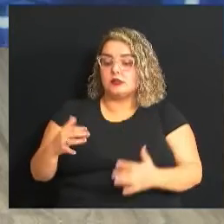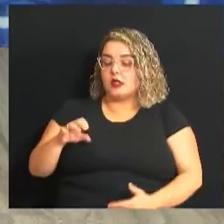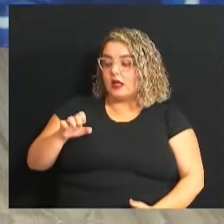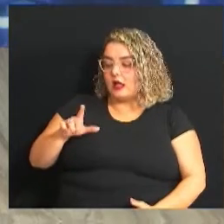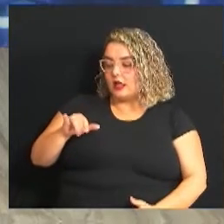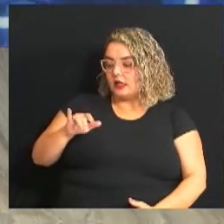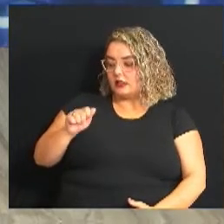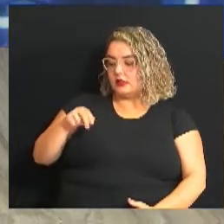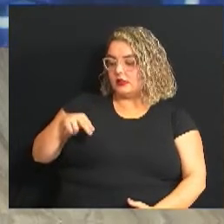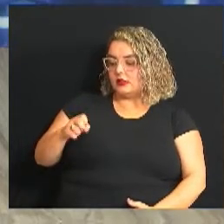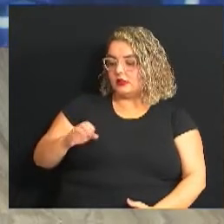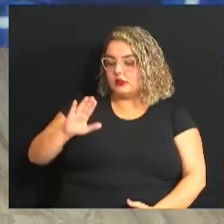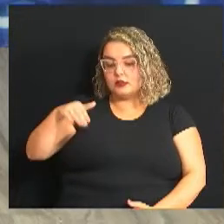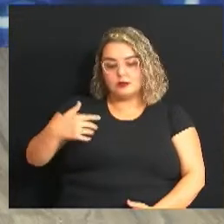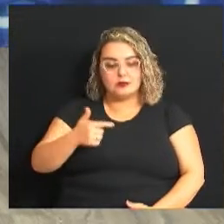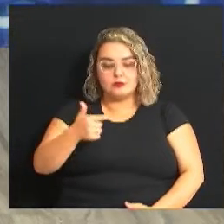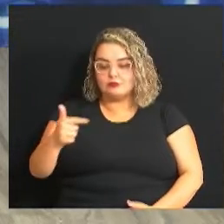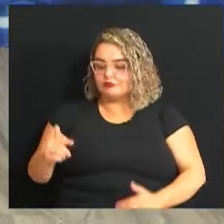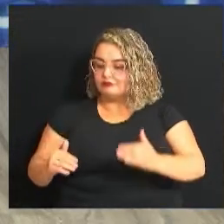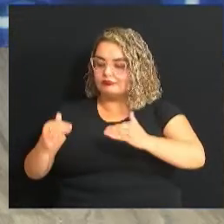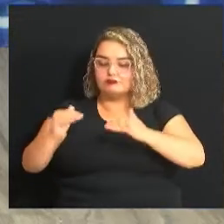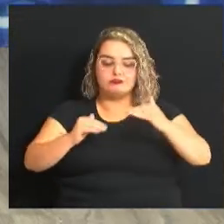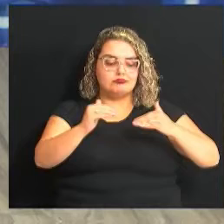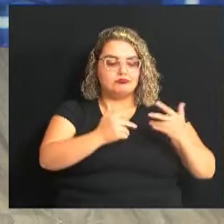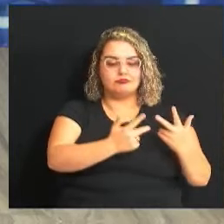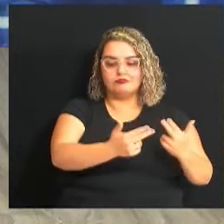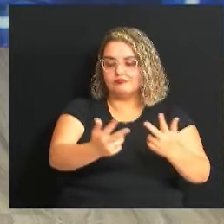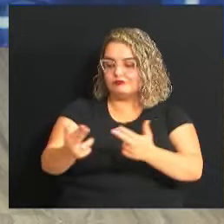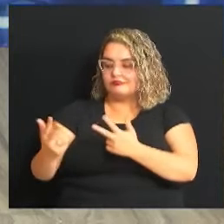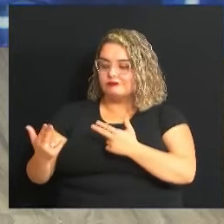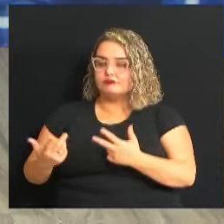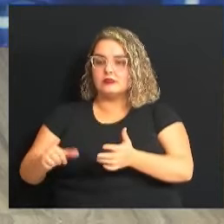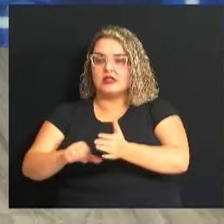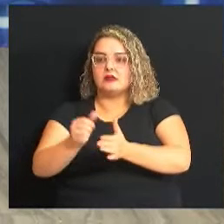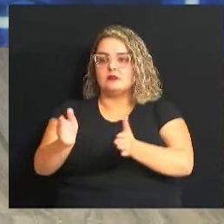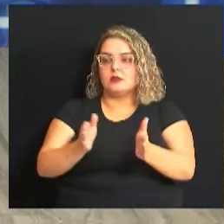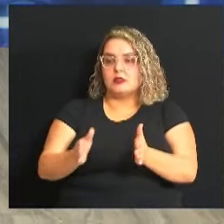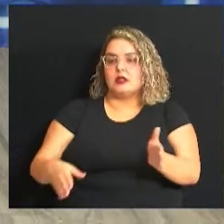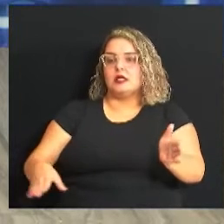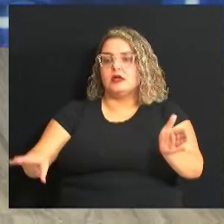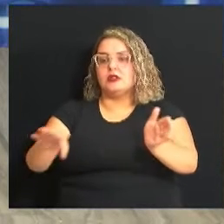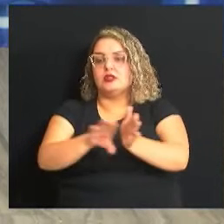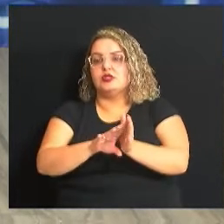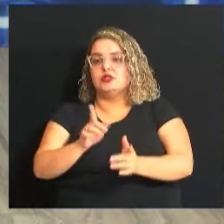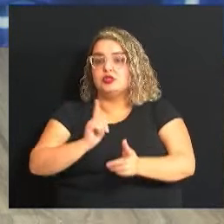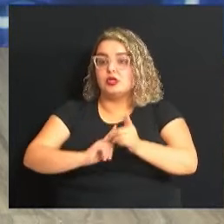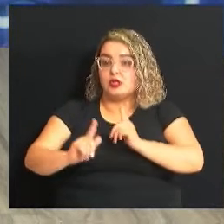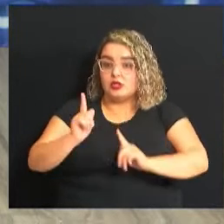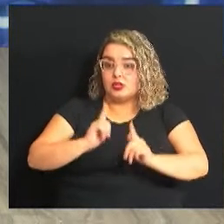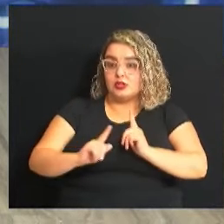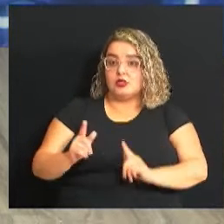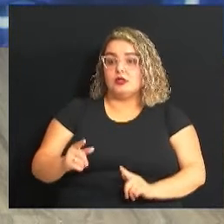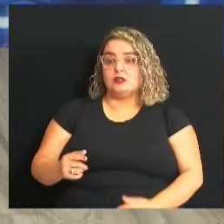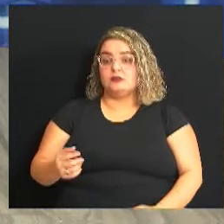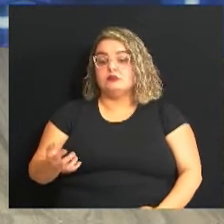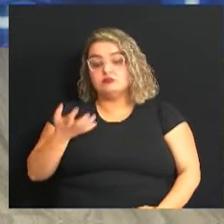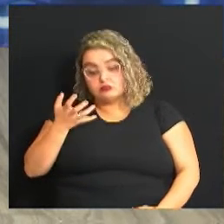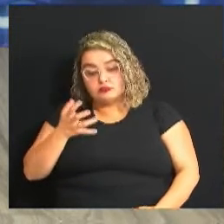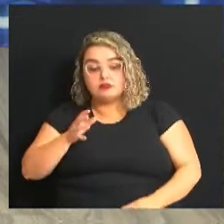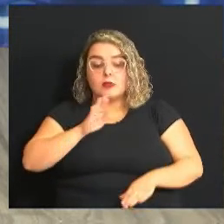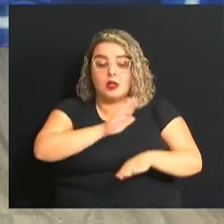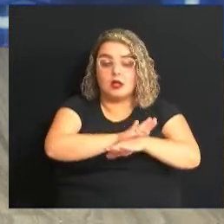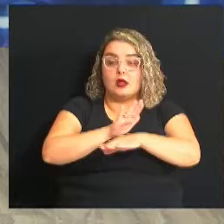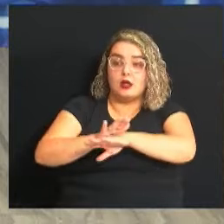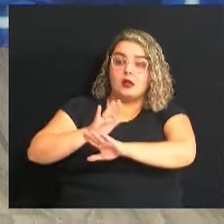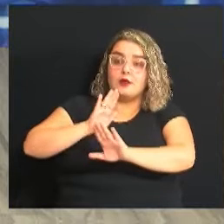não existe essa sinergia, né, num primeiro momento, e aí de repente chega uma gestão interessada em atuar nessa